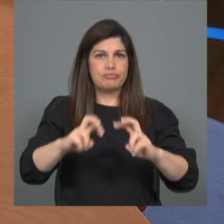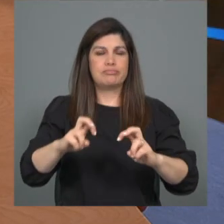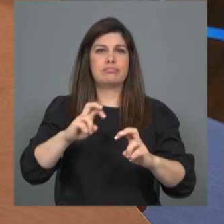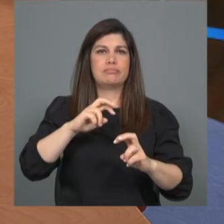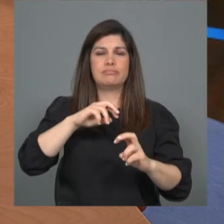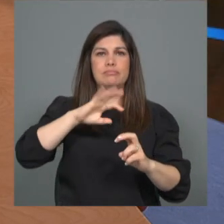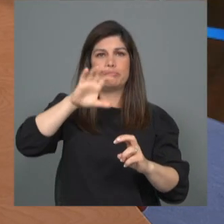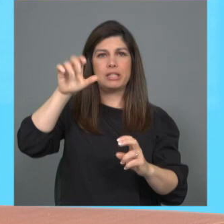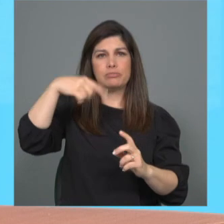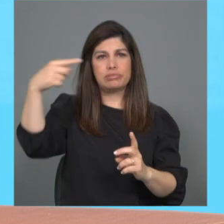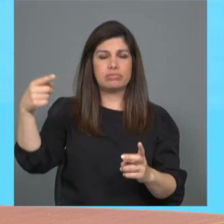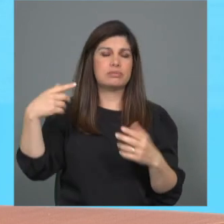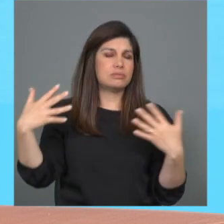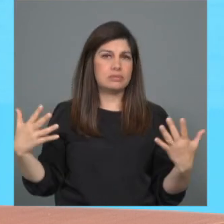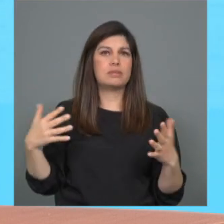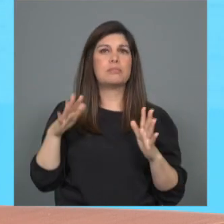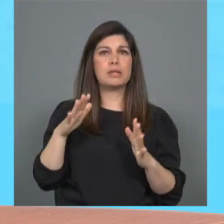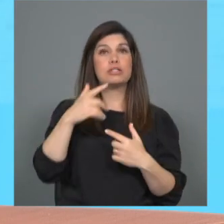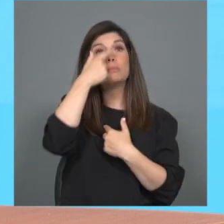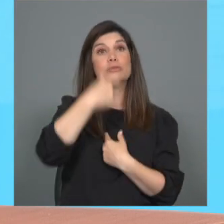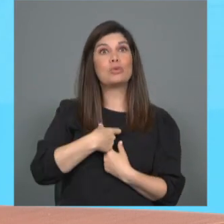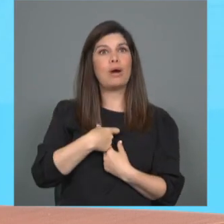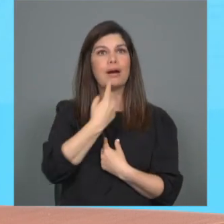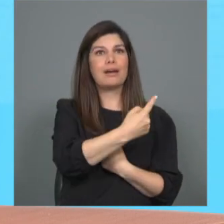Mas também, cada pessoa tem a sua história.